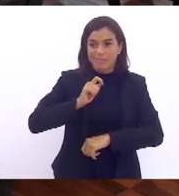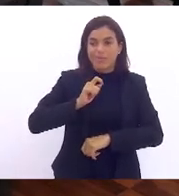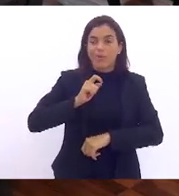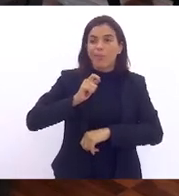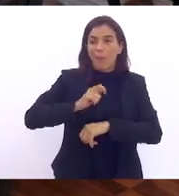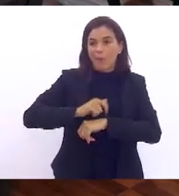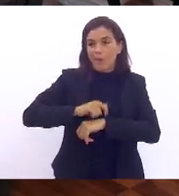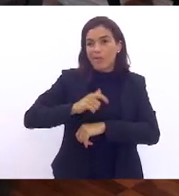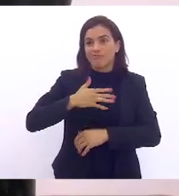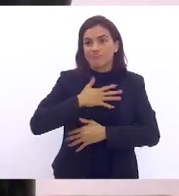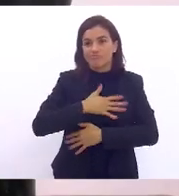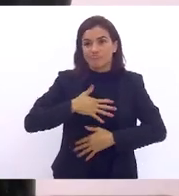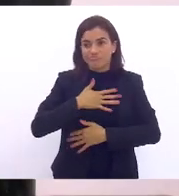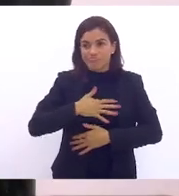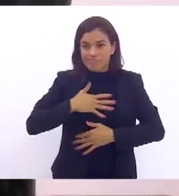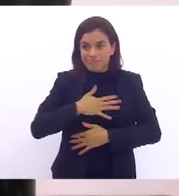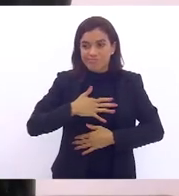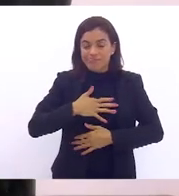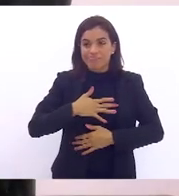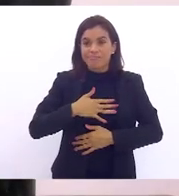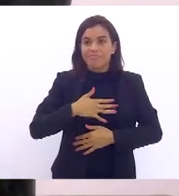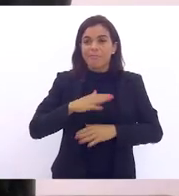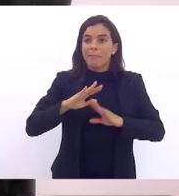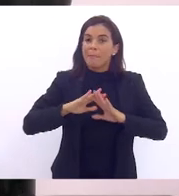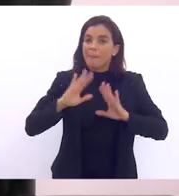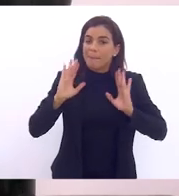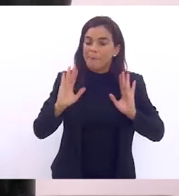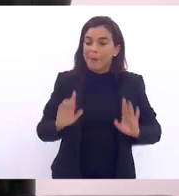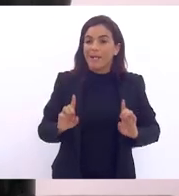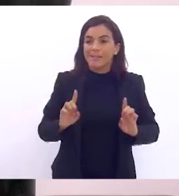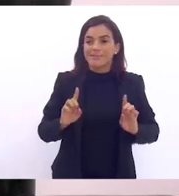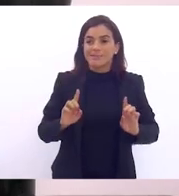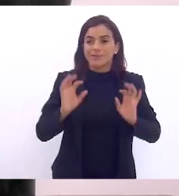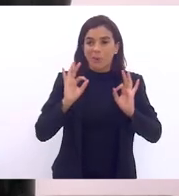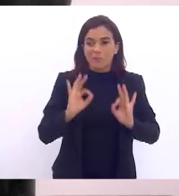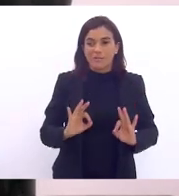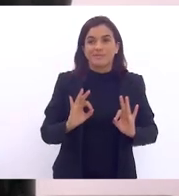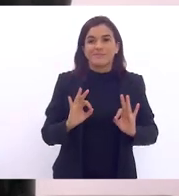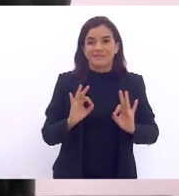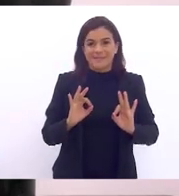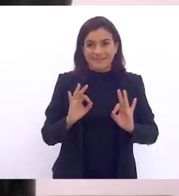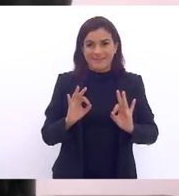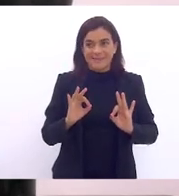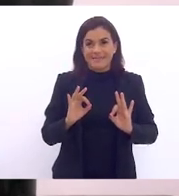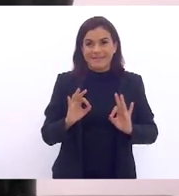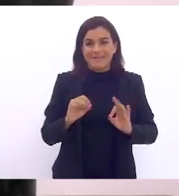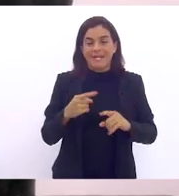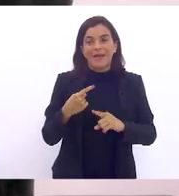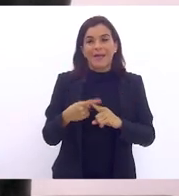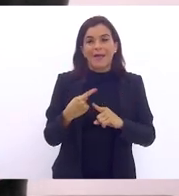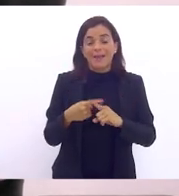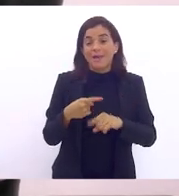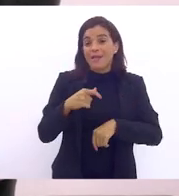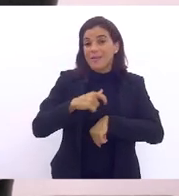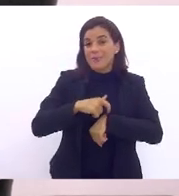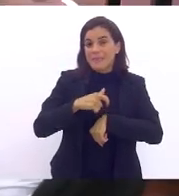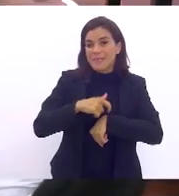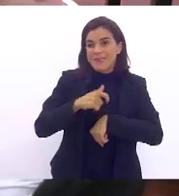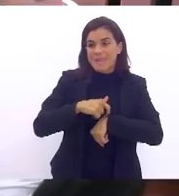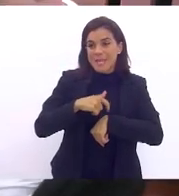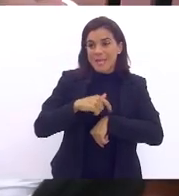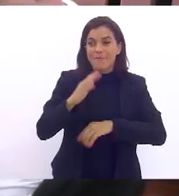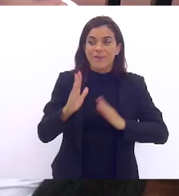gostaria mas eh isso com certeza é porque o tempo às vezes não é